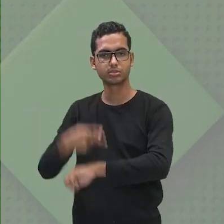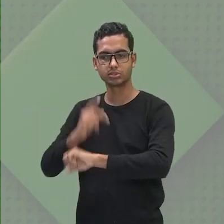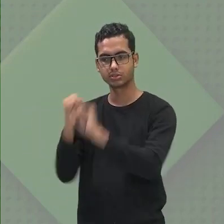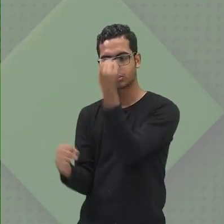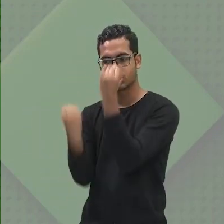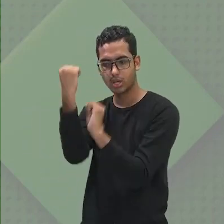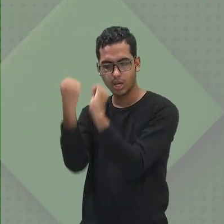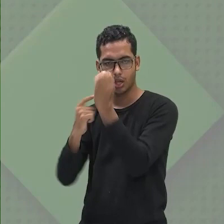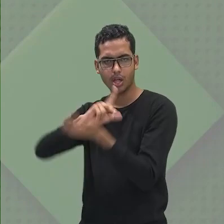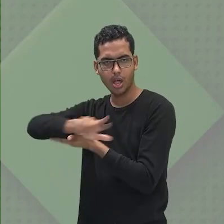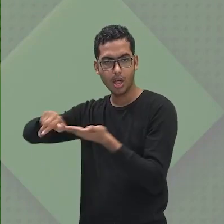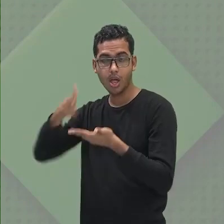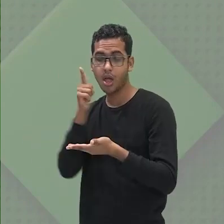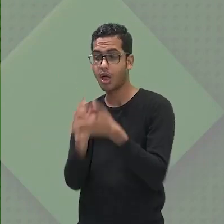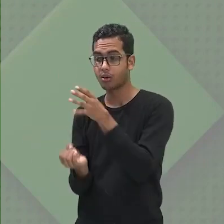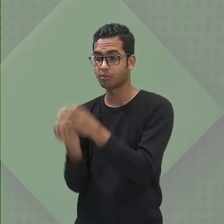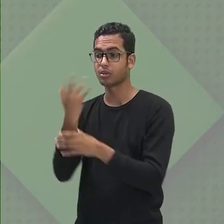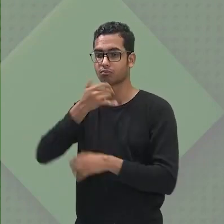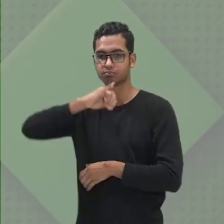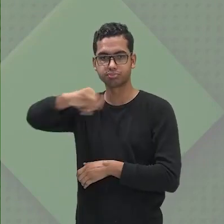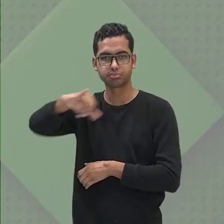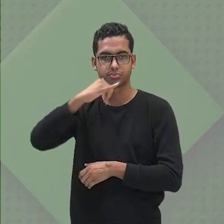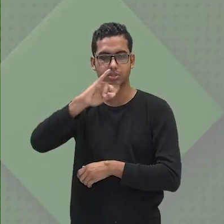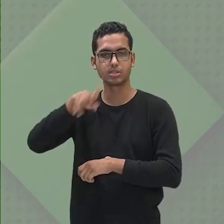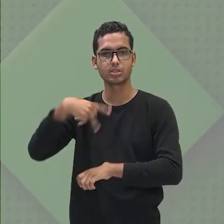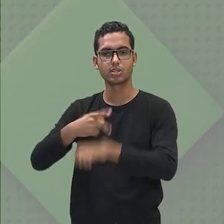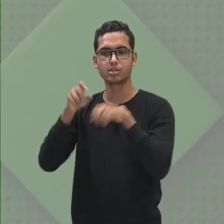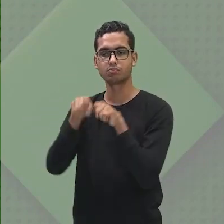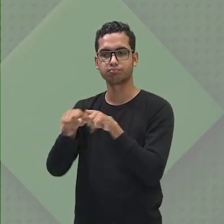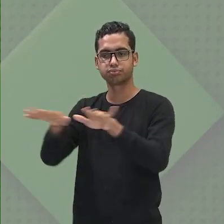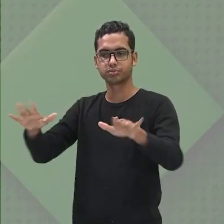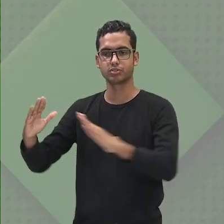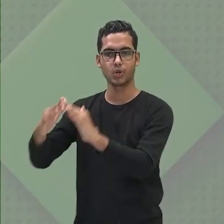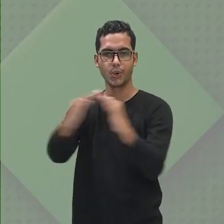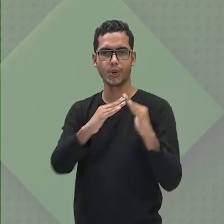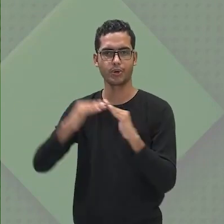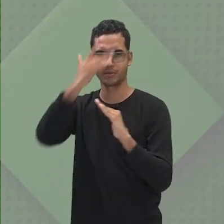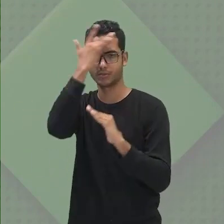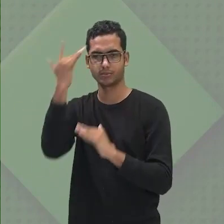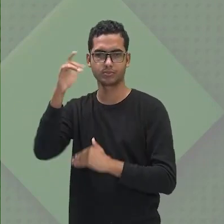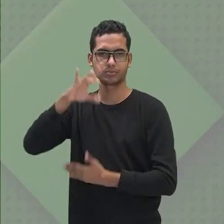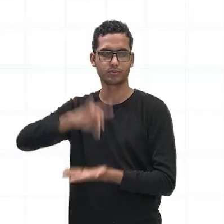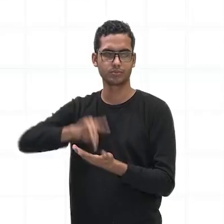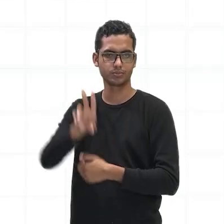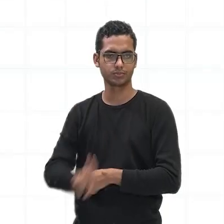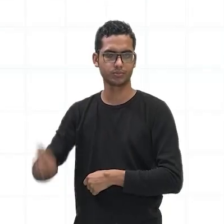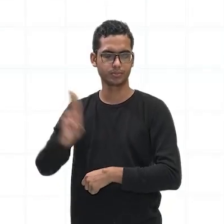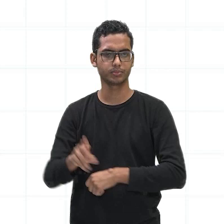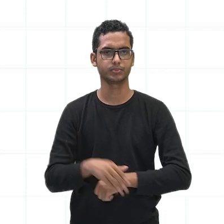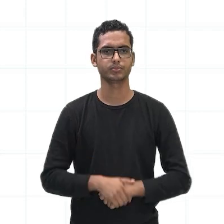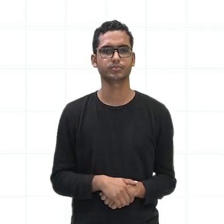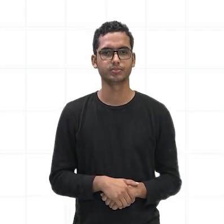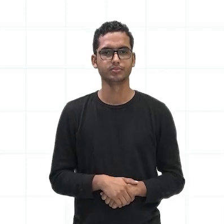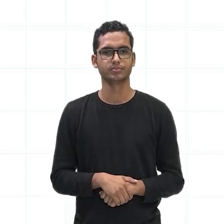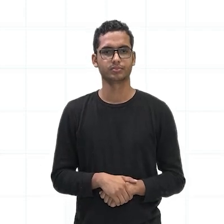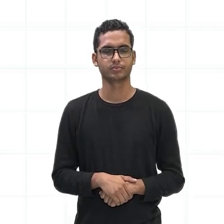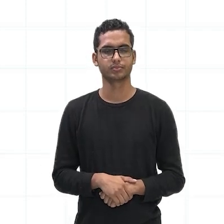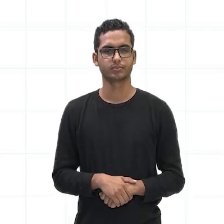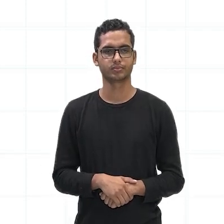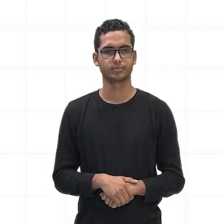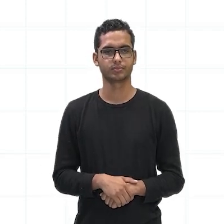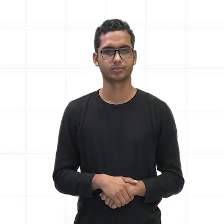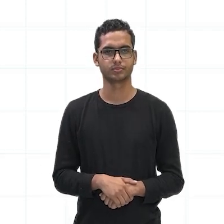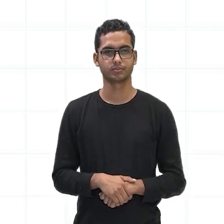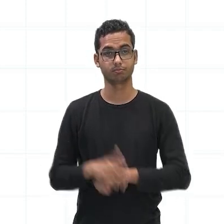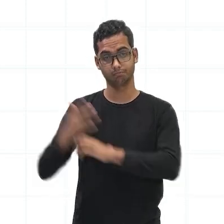energias e vai chegar essa energia até a casa das pessoas, por exemplo. Vamos ver aí mais informações sobre a energia. Esse